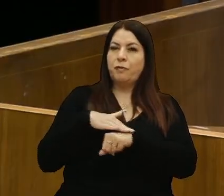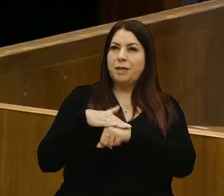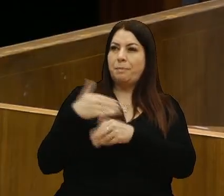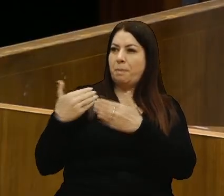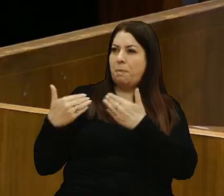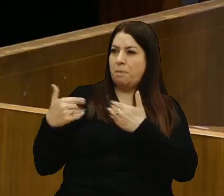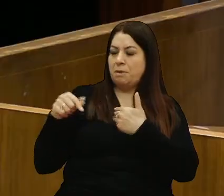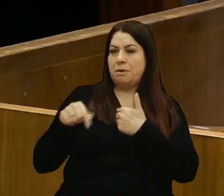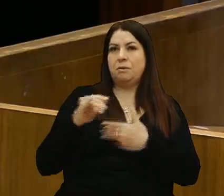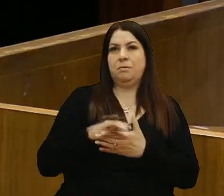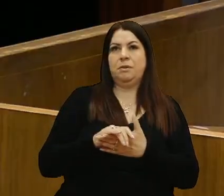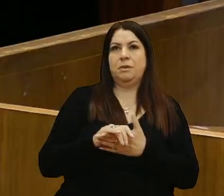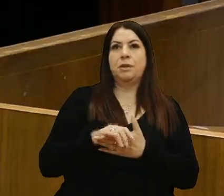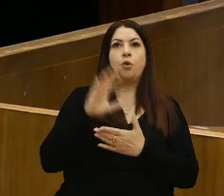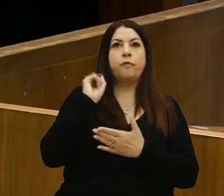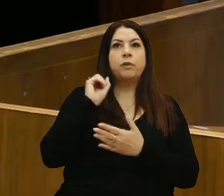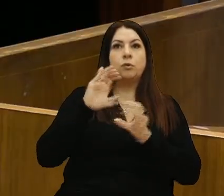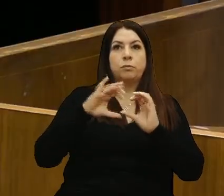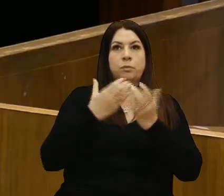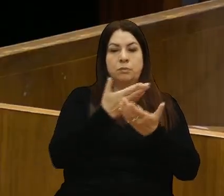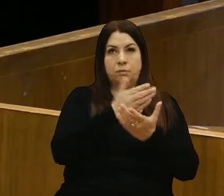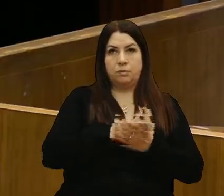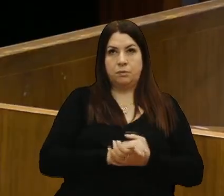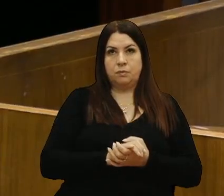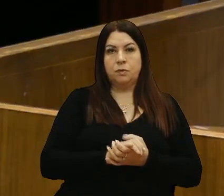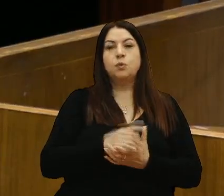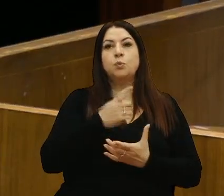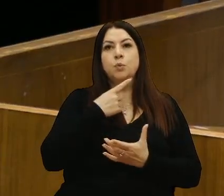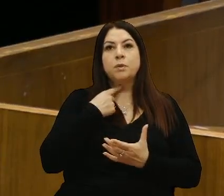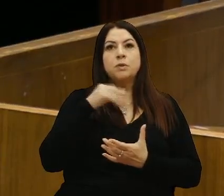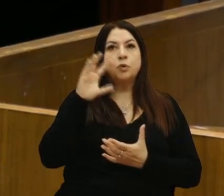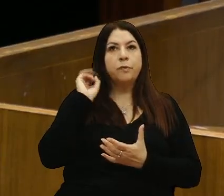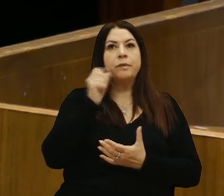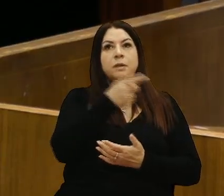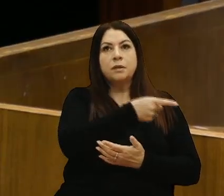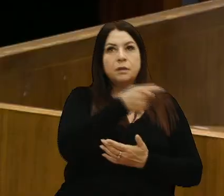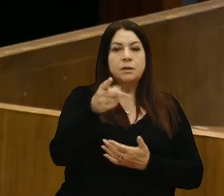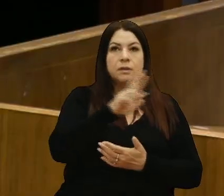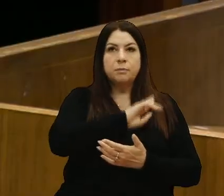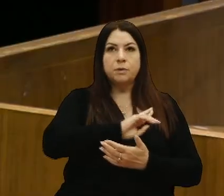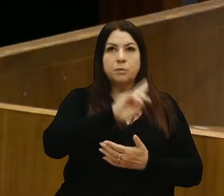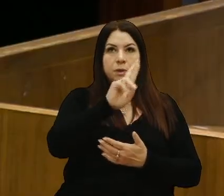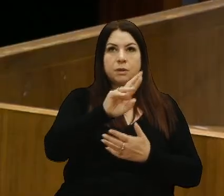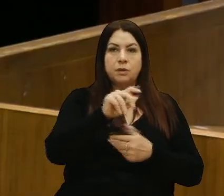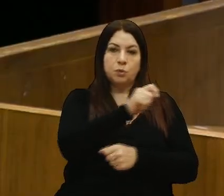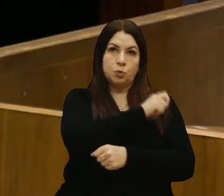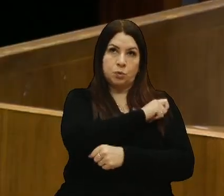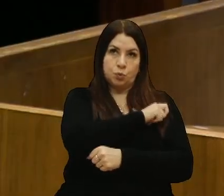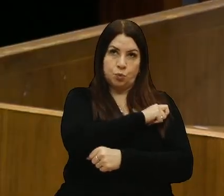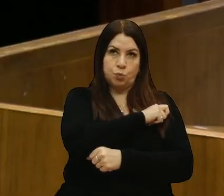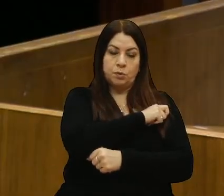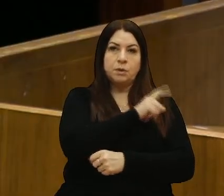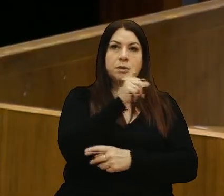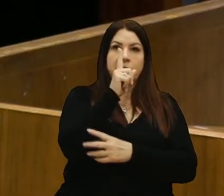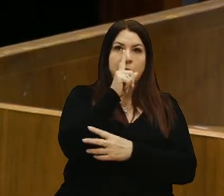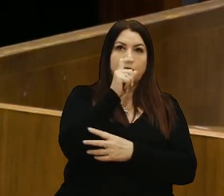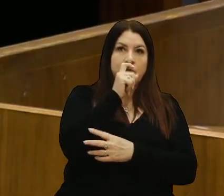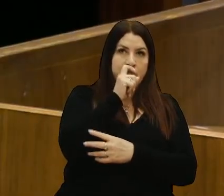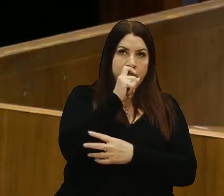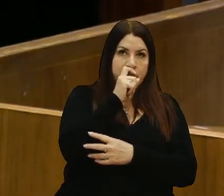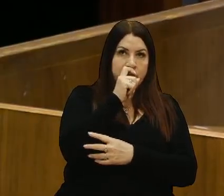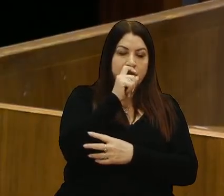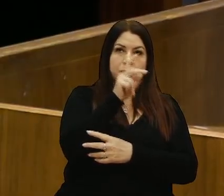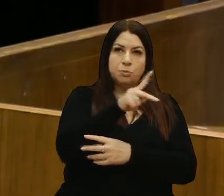aqui é ouvir a comunidade. Eu gostaria de ouvir representantes dos estudantes, dos pais,